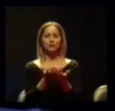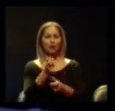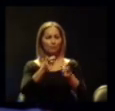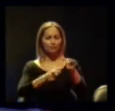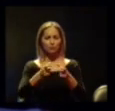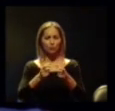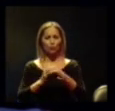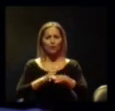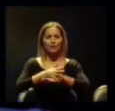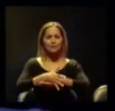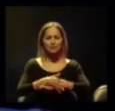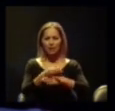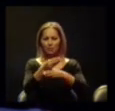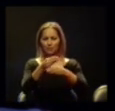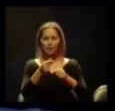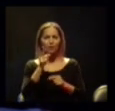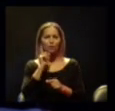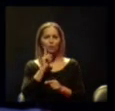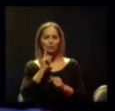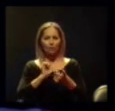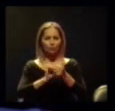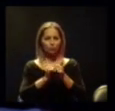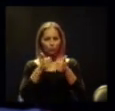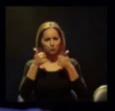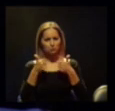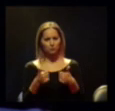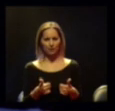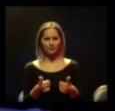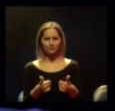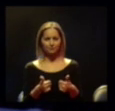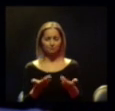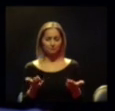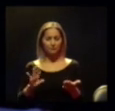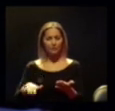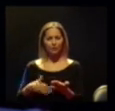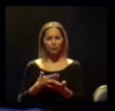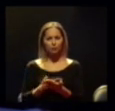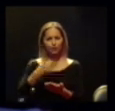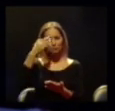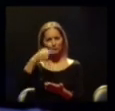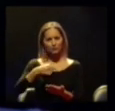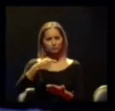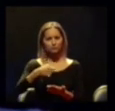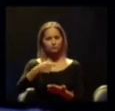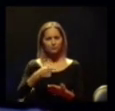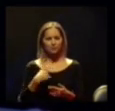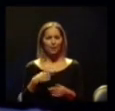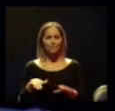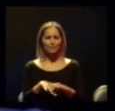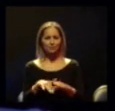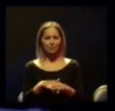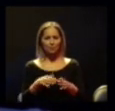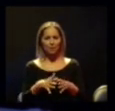o acesso a formas qualificadas de desporto. Apostamos permanentemente no aumento dos níveis de